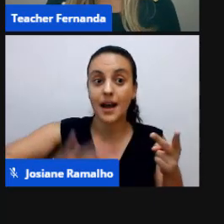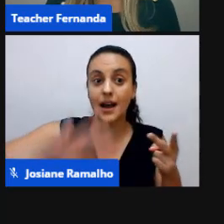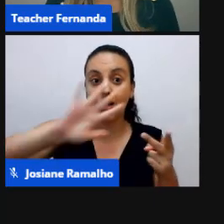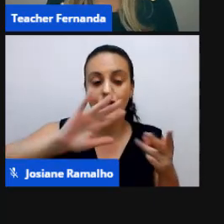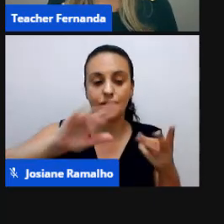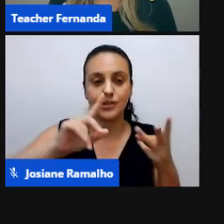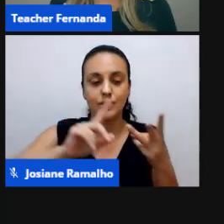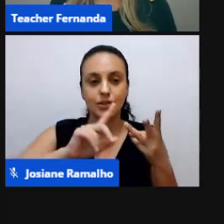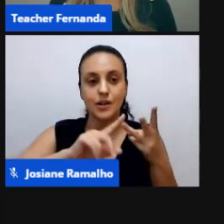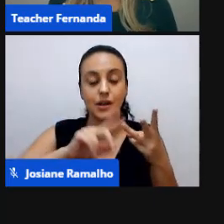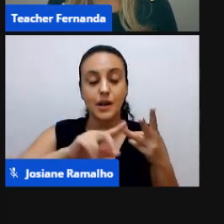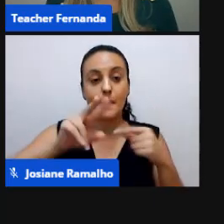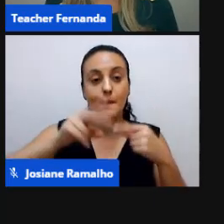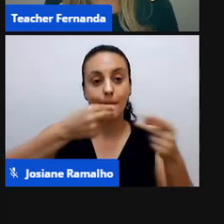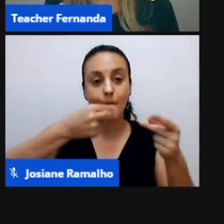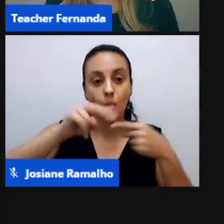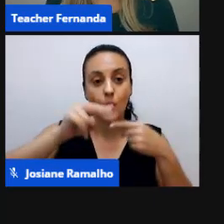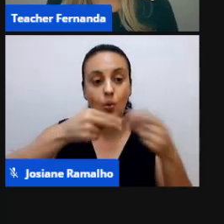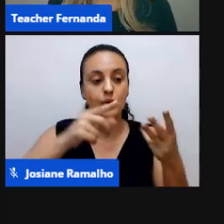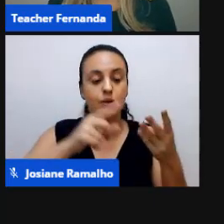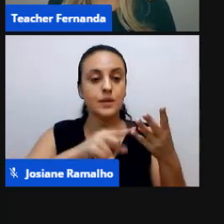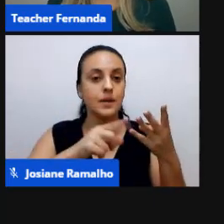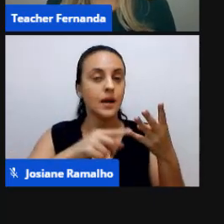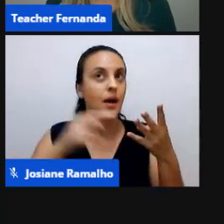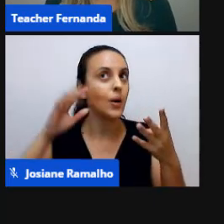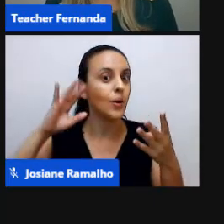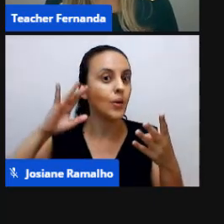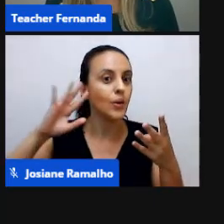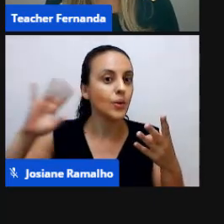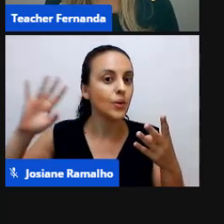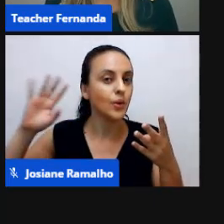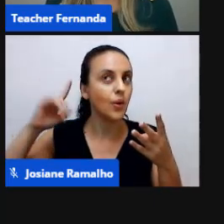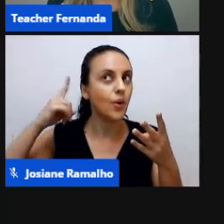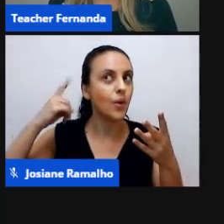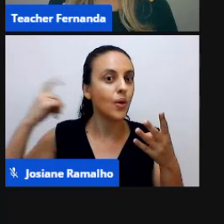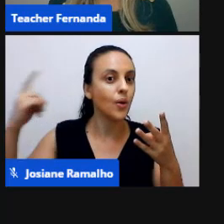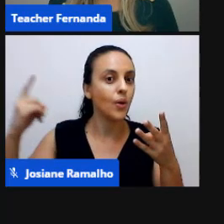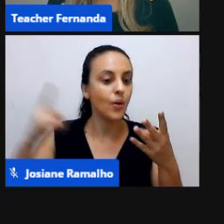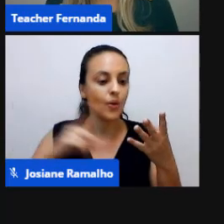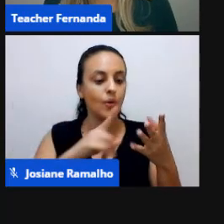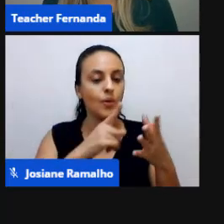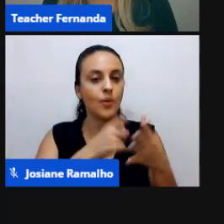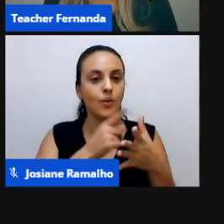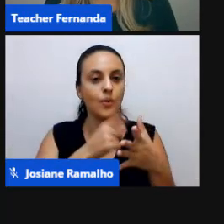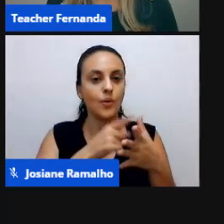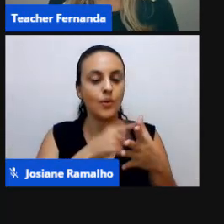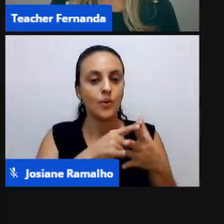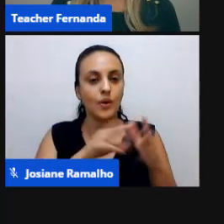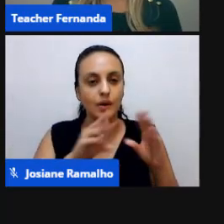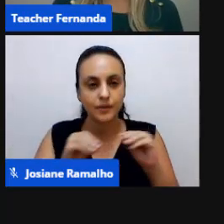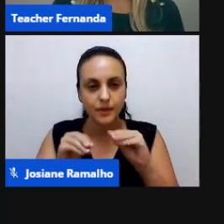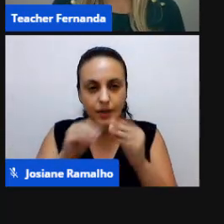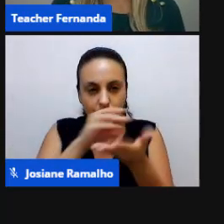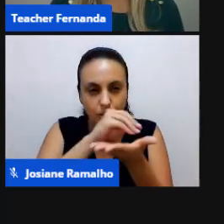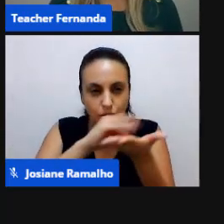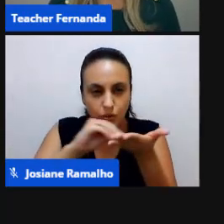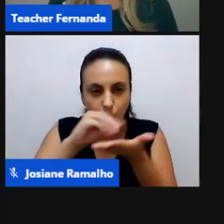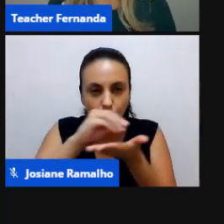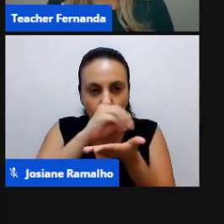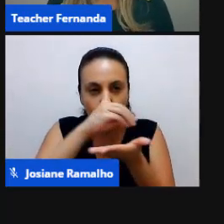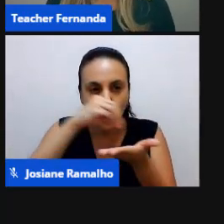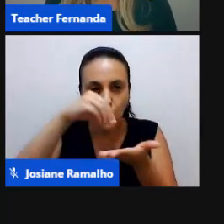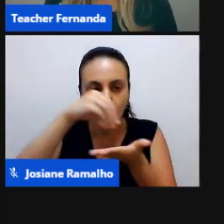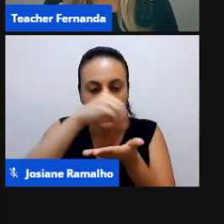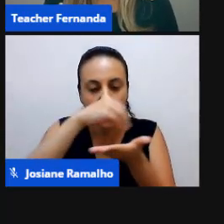a música, o som, a textura, os gestos, o cheiro,